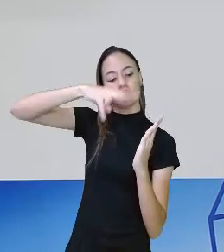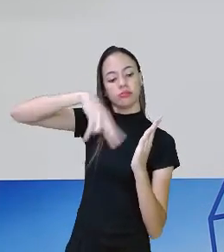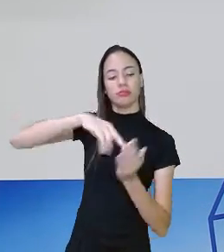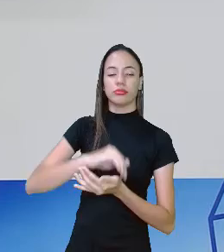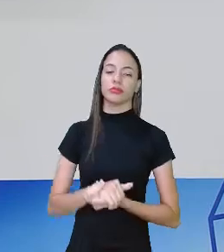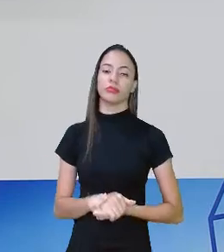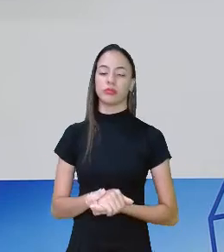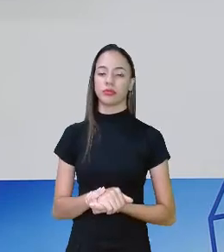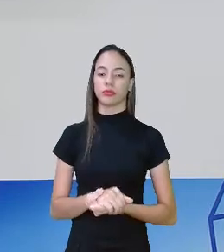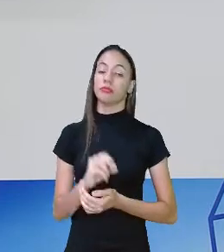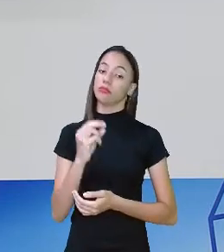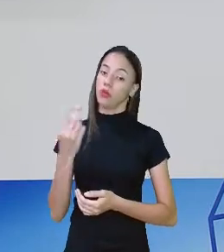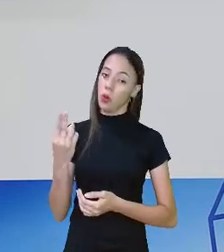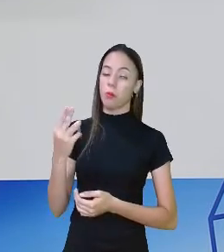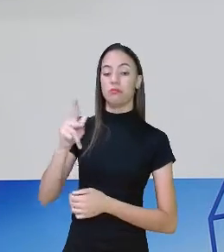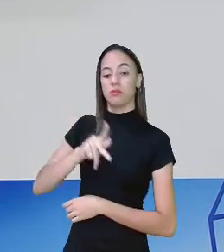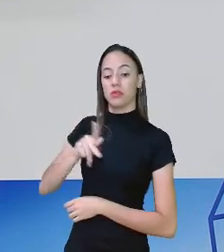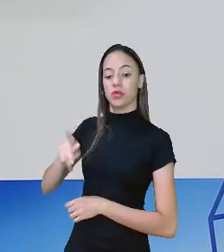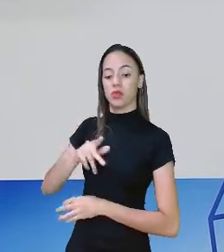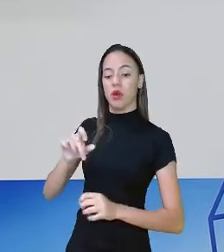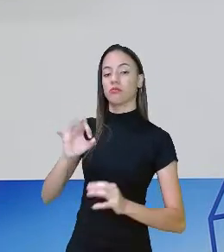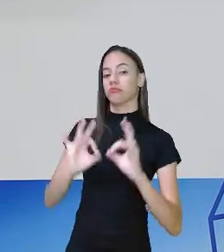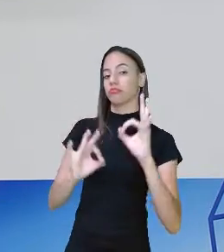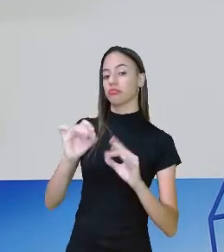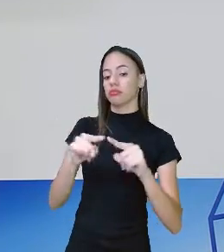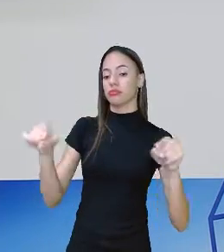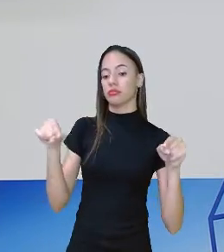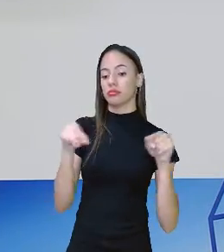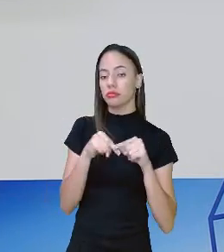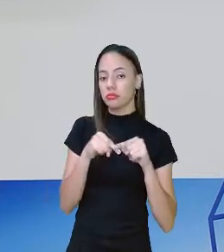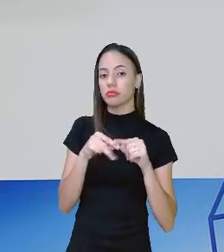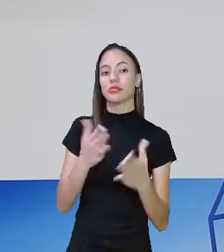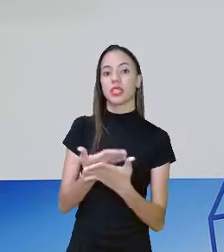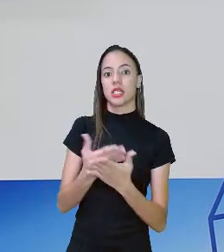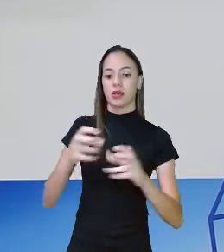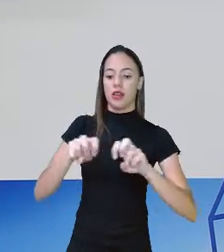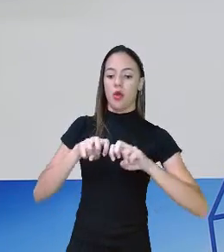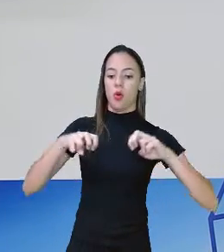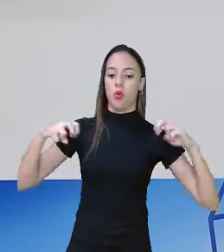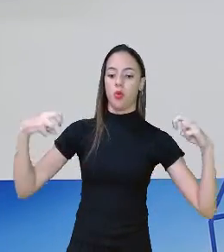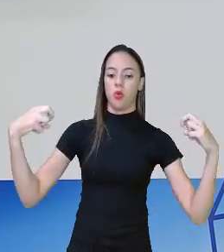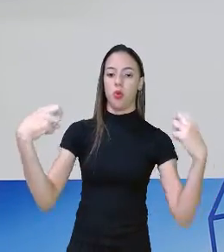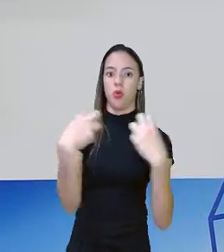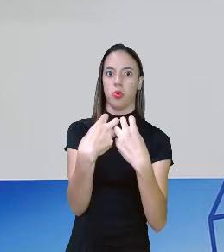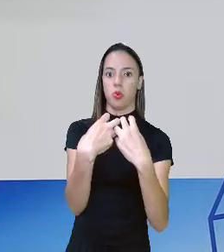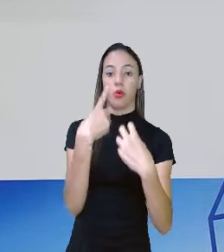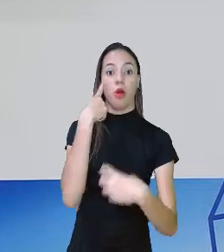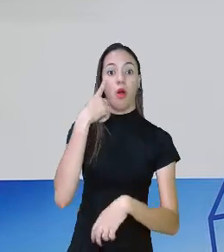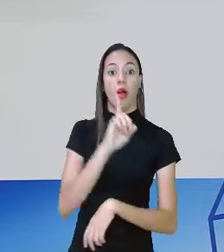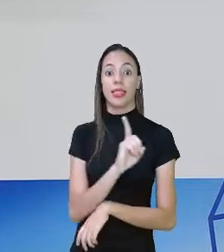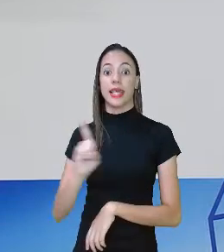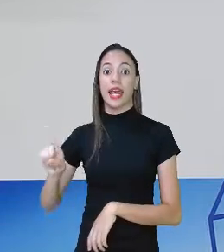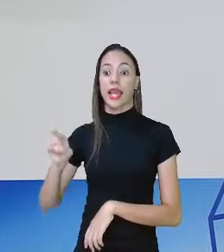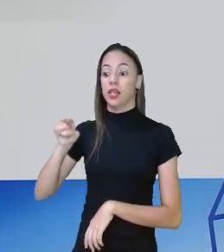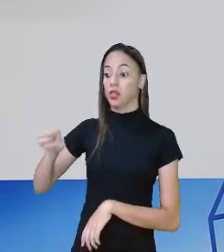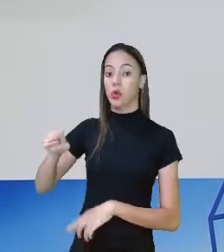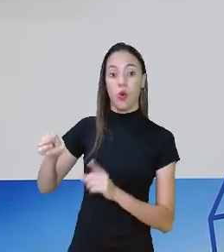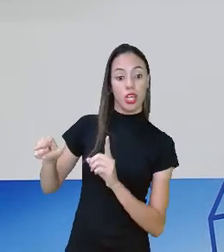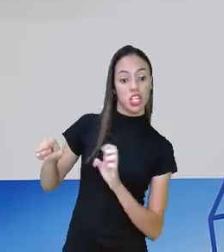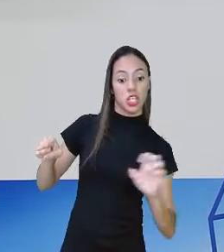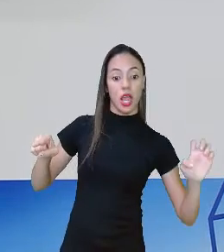Ou, se o professor organiza a sua sala em círculo ou semicírculo, então meu lado direito, meu lado esquerdo, ou